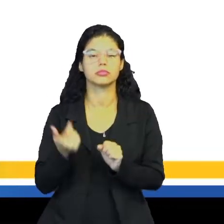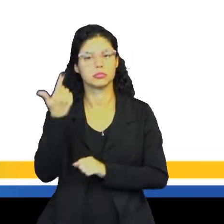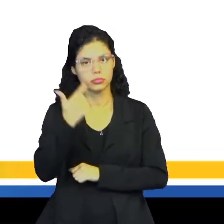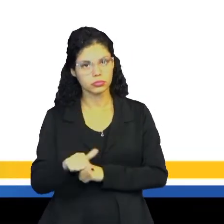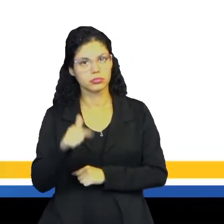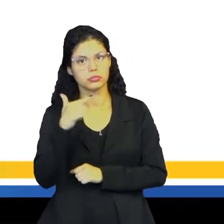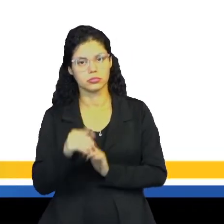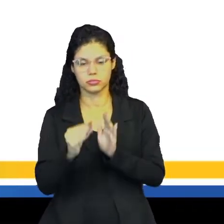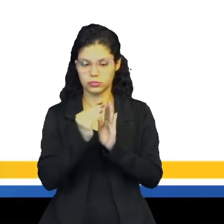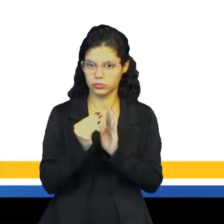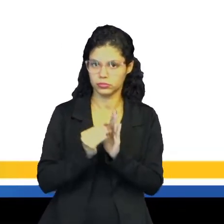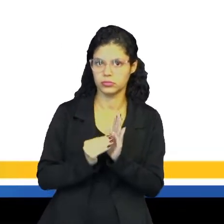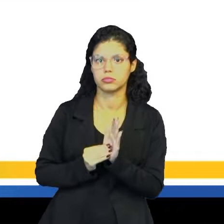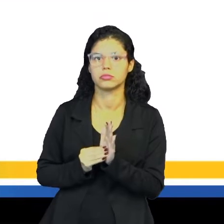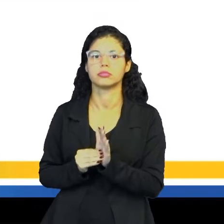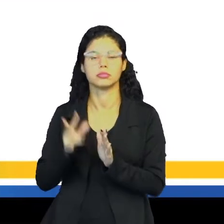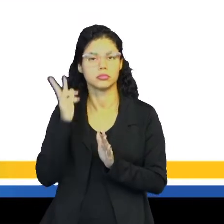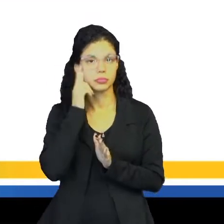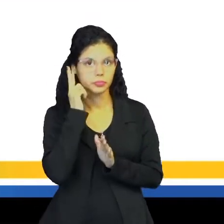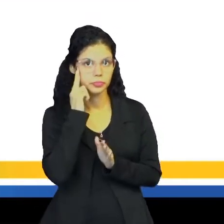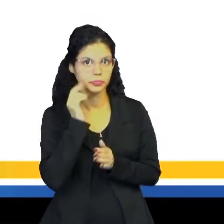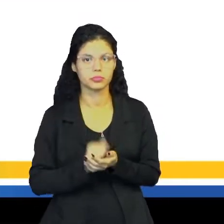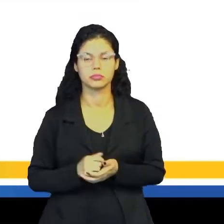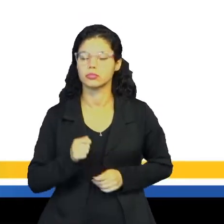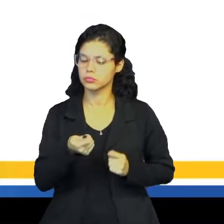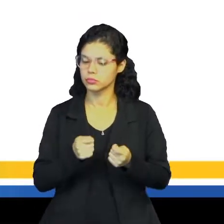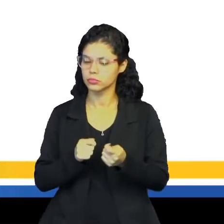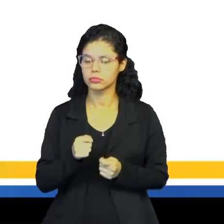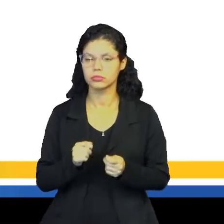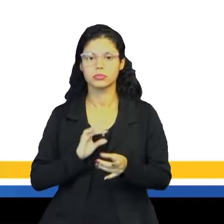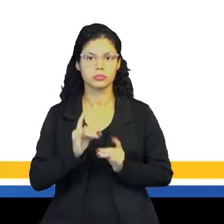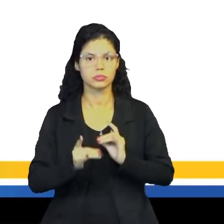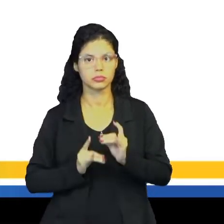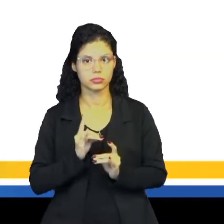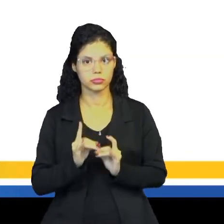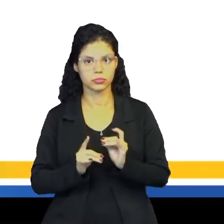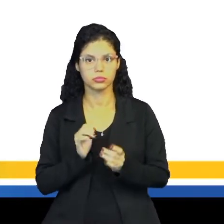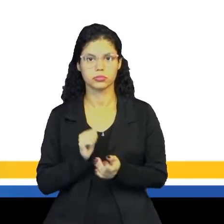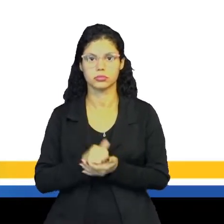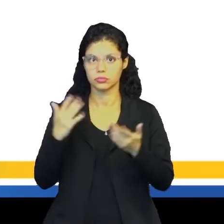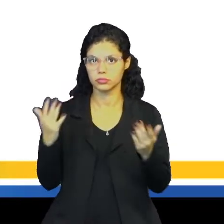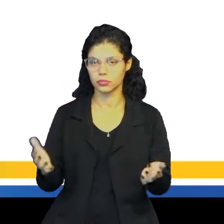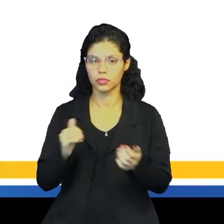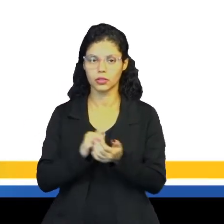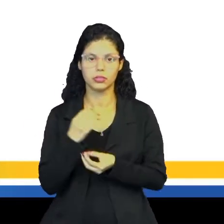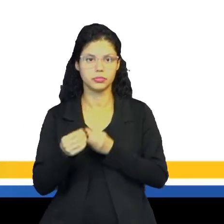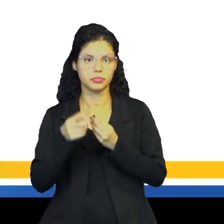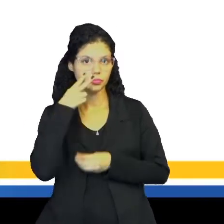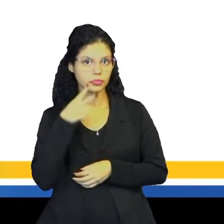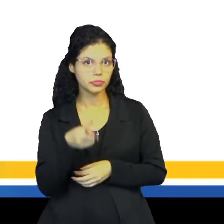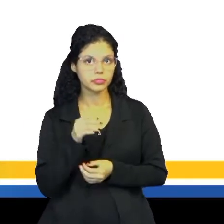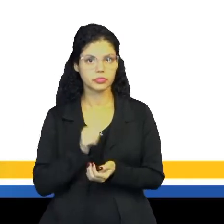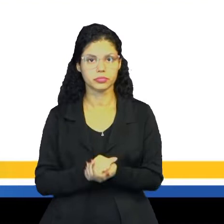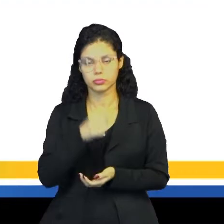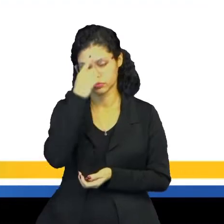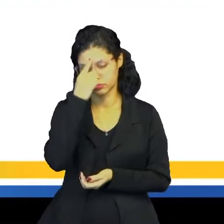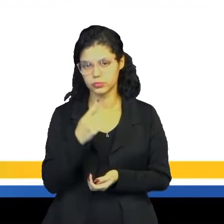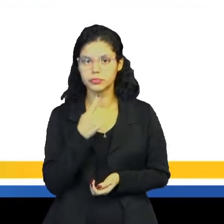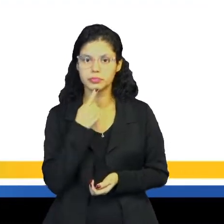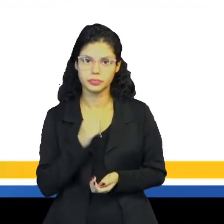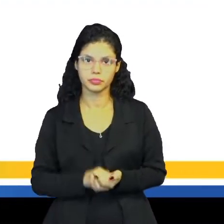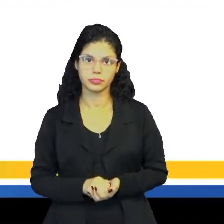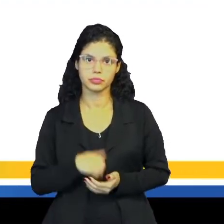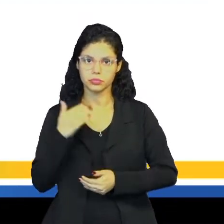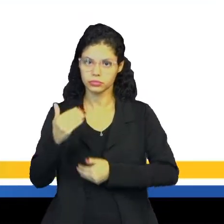um padrão comum de eventos controlados pelos hormônios. Então, conforme vocês estão vendo pela figura,